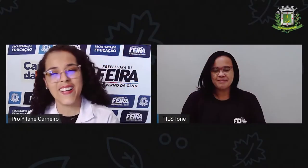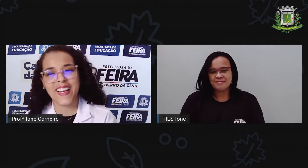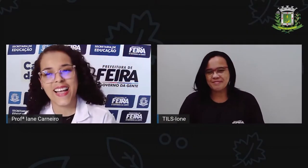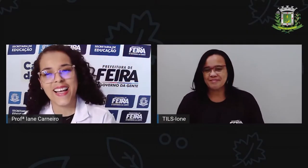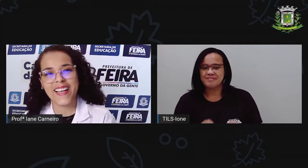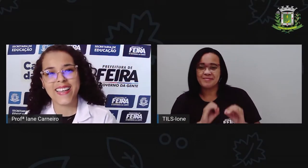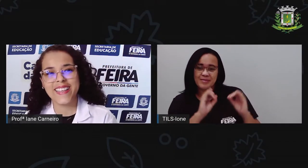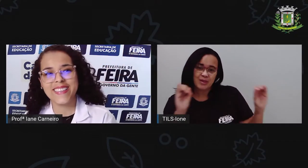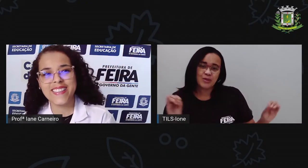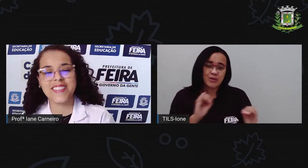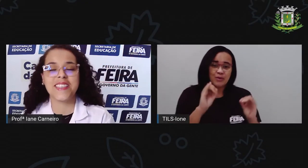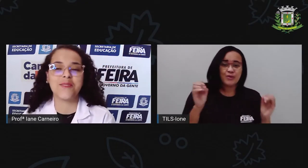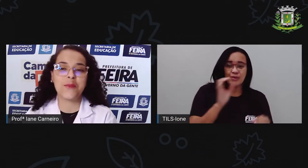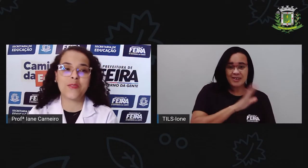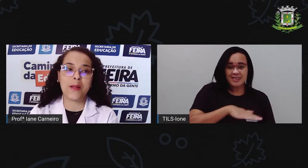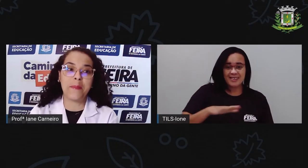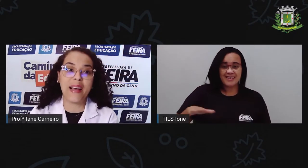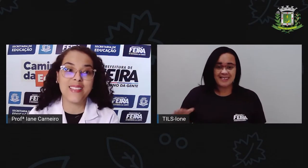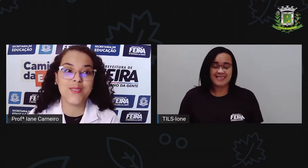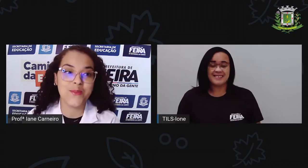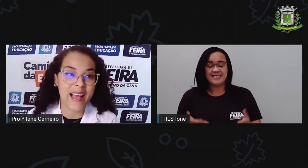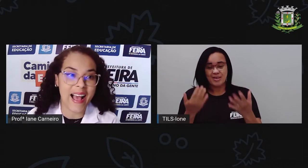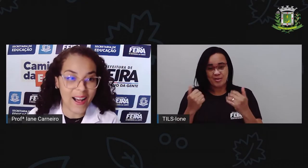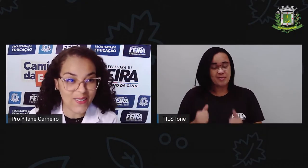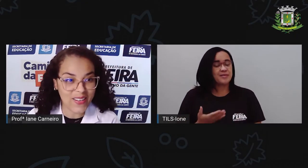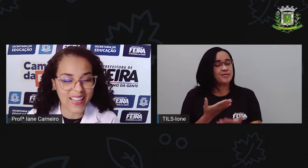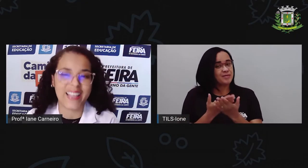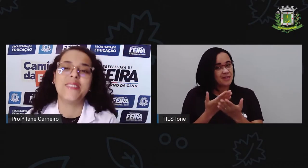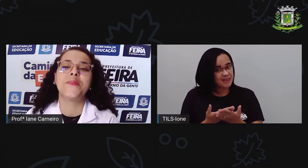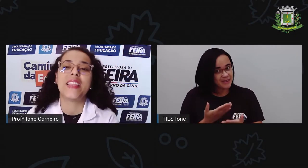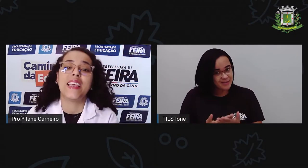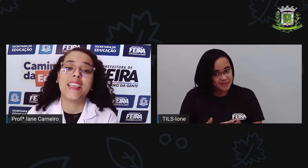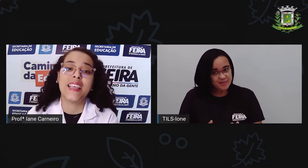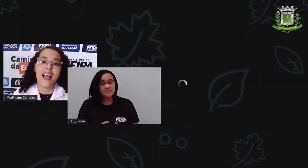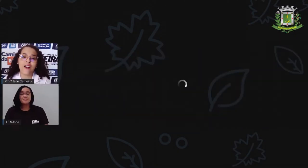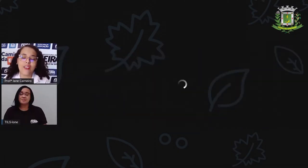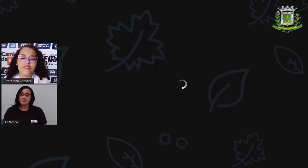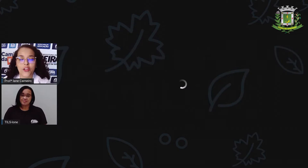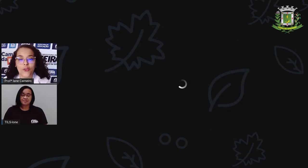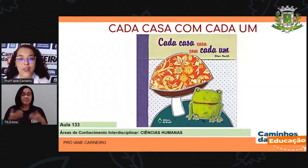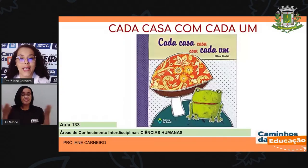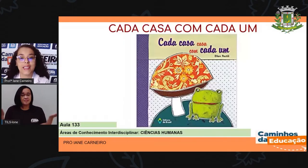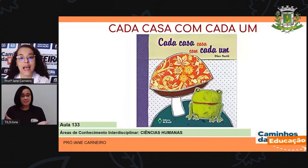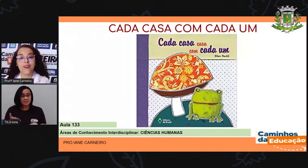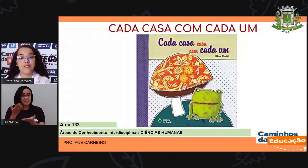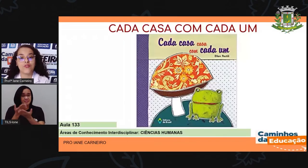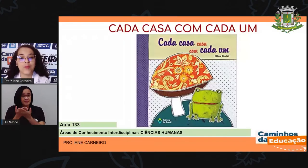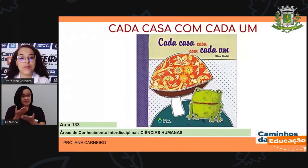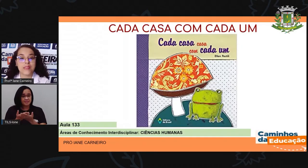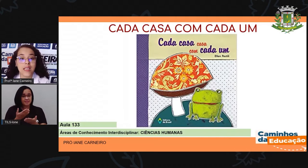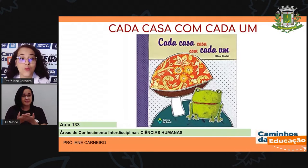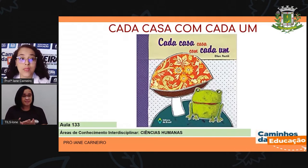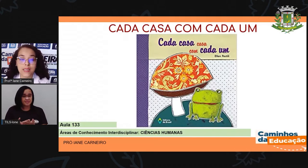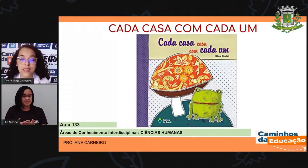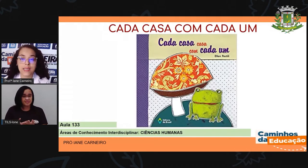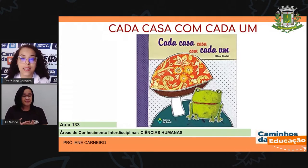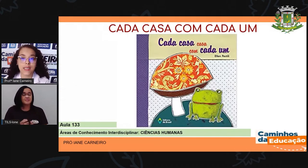Olá, crianças! Vamos para mais uma aula. E a aula de agora é a aula de número